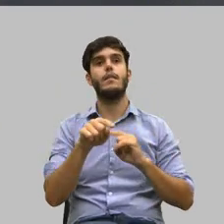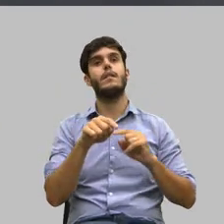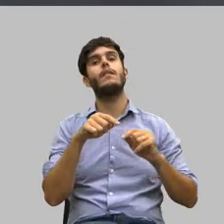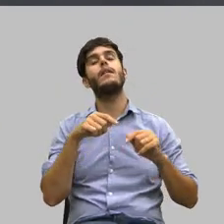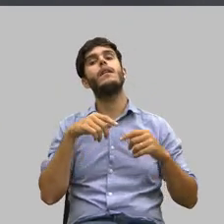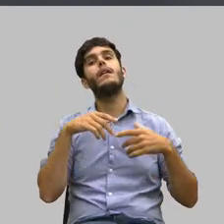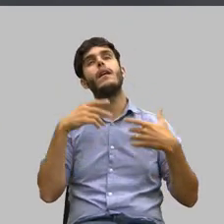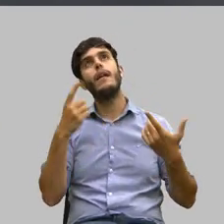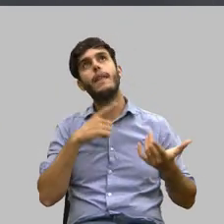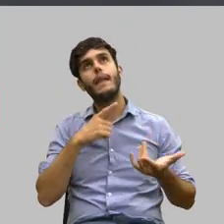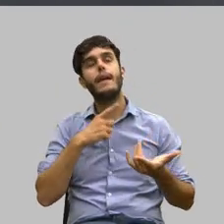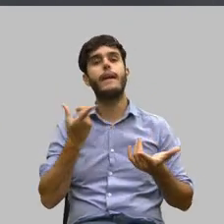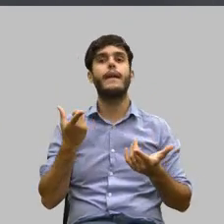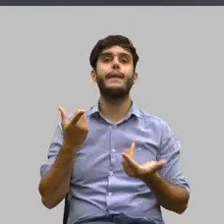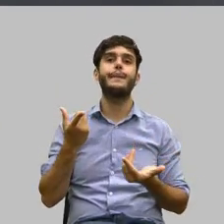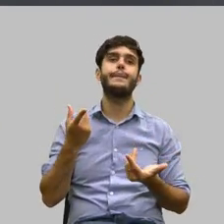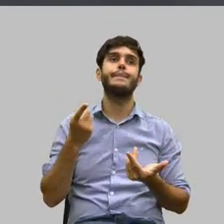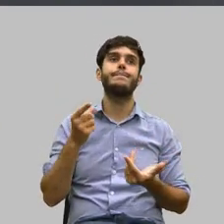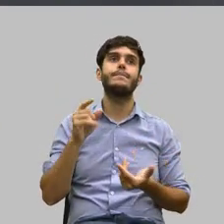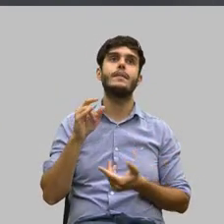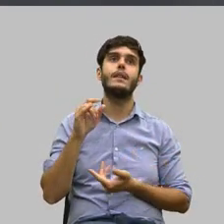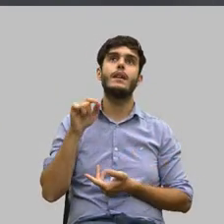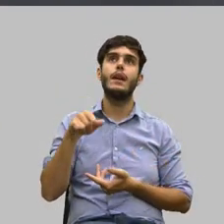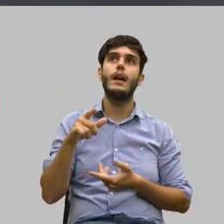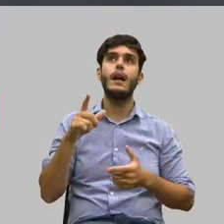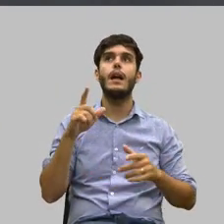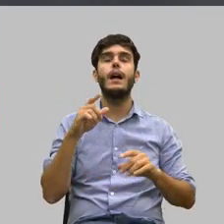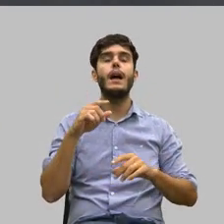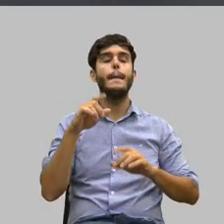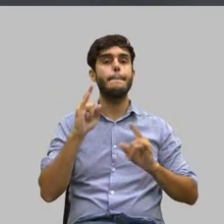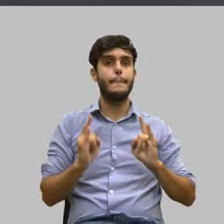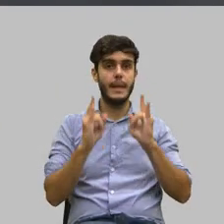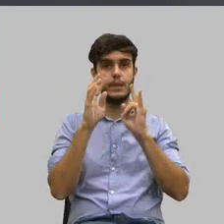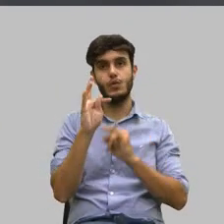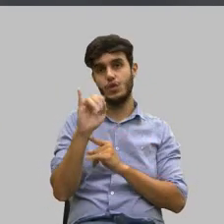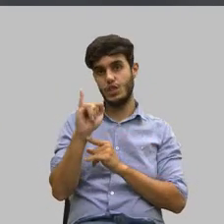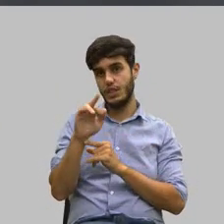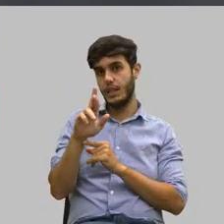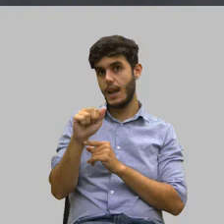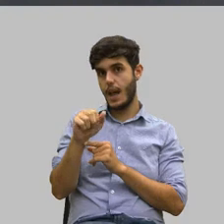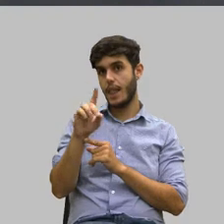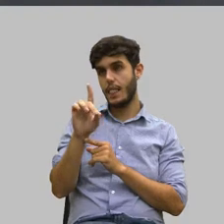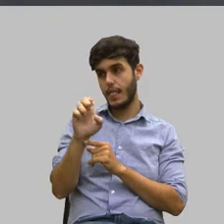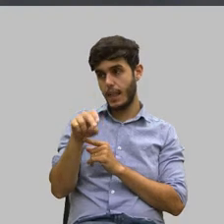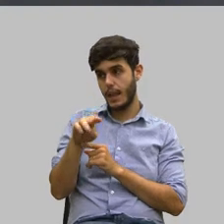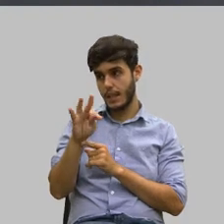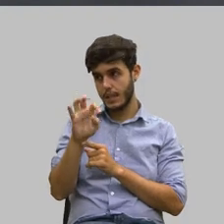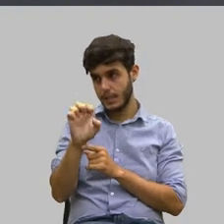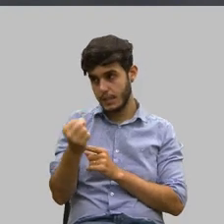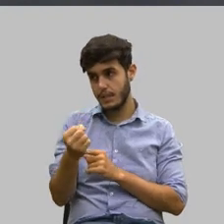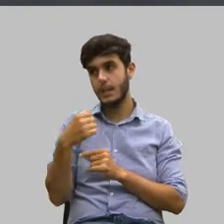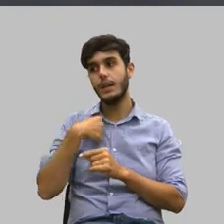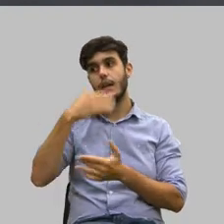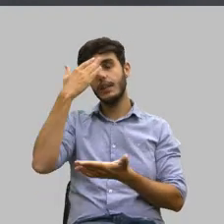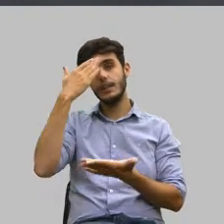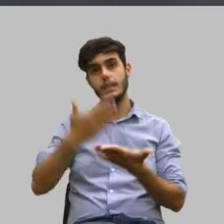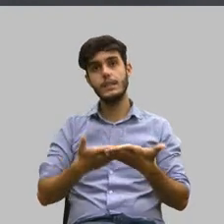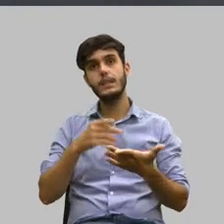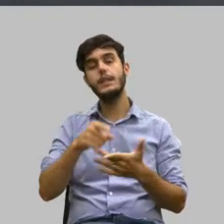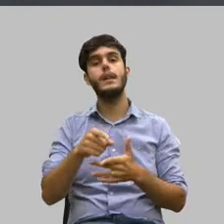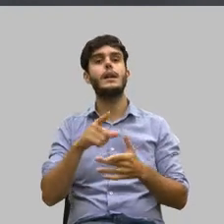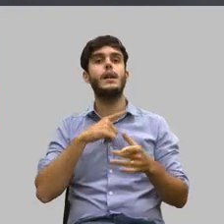intervenções como é o caso do prédio Tiradentes ele já está em processo de intervenção então a gente acredita que nesse processo de